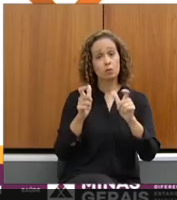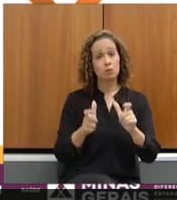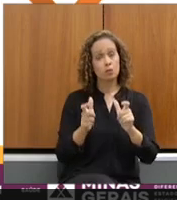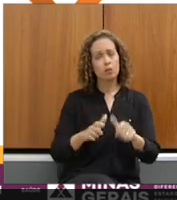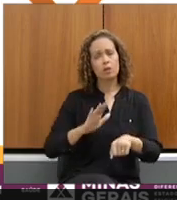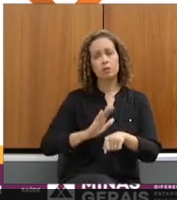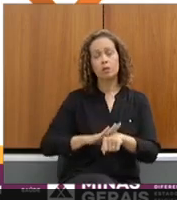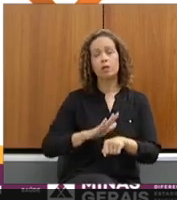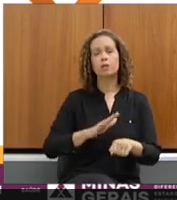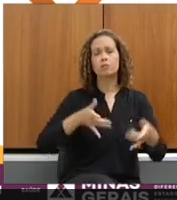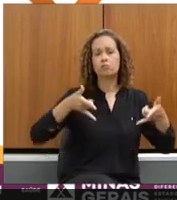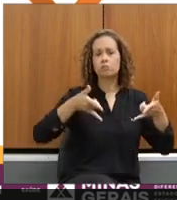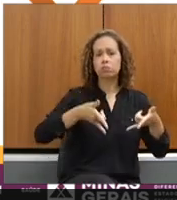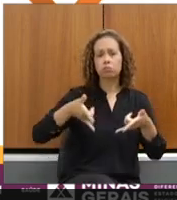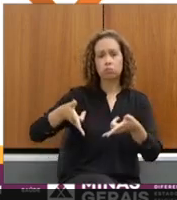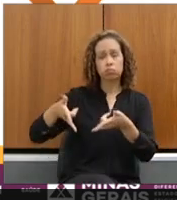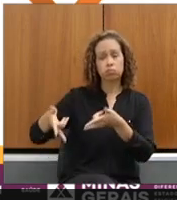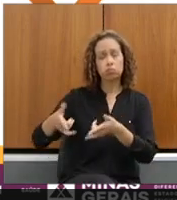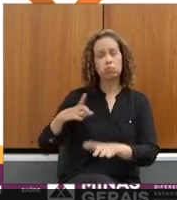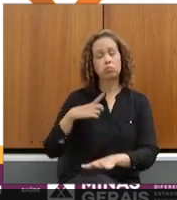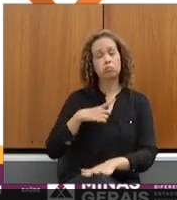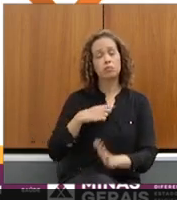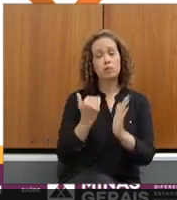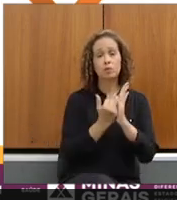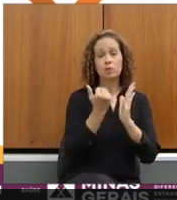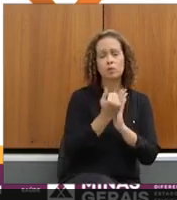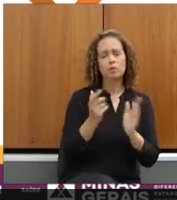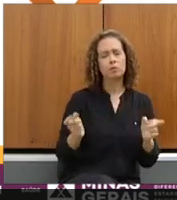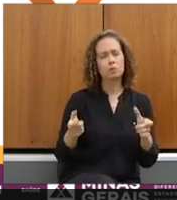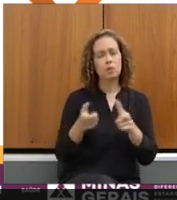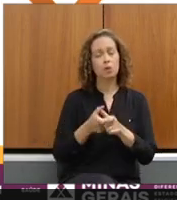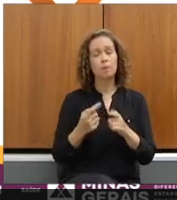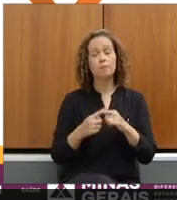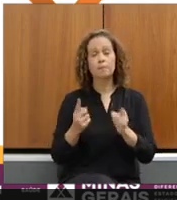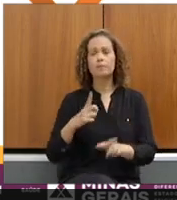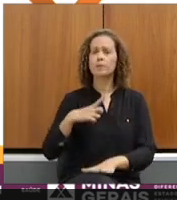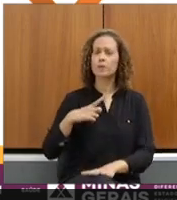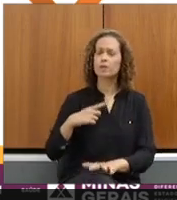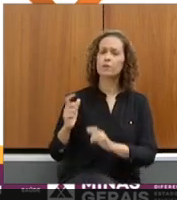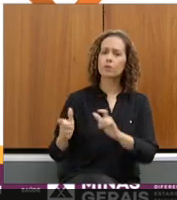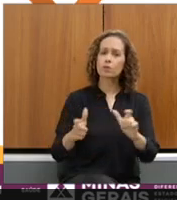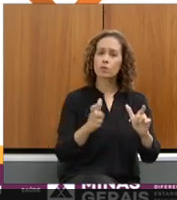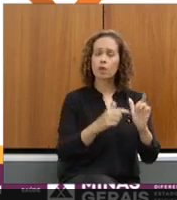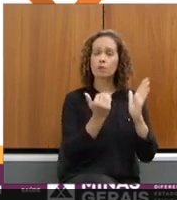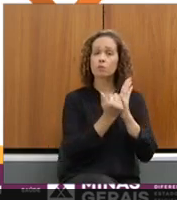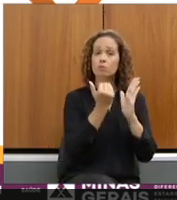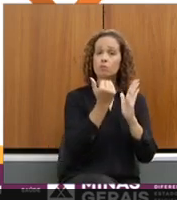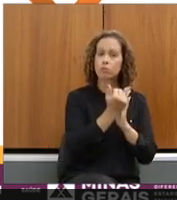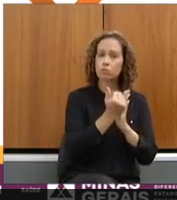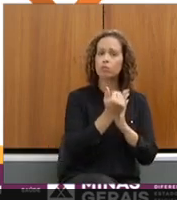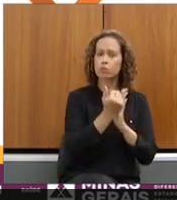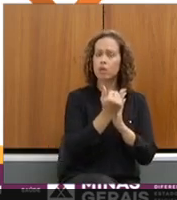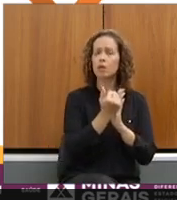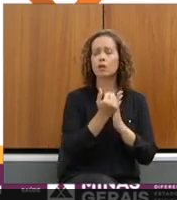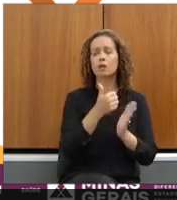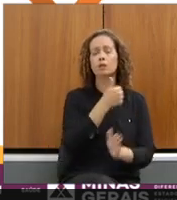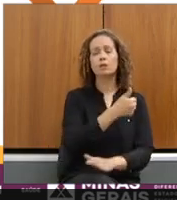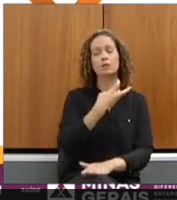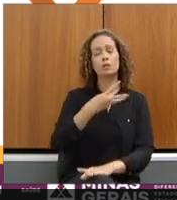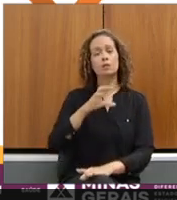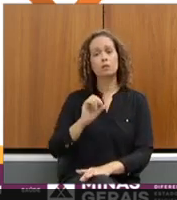naturalmente Elas tiveram aumento proporcional menor mas não chegamos a ter regiões com aumento superior a cento e trinta por